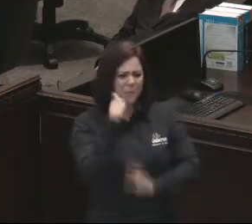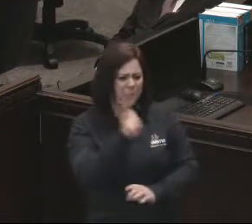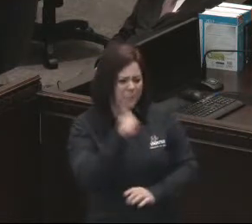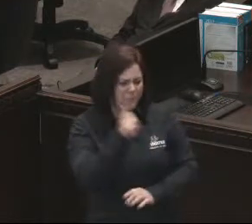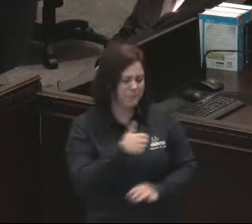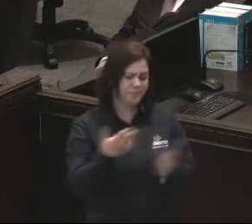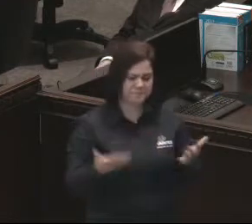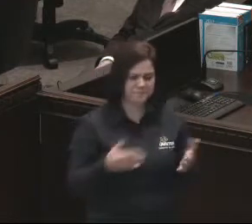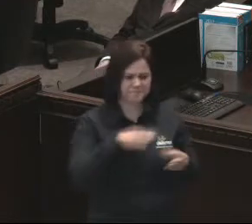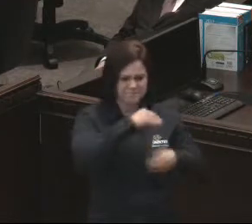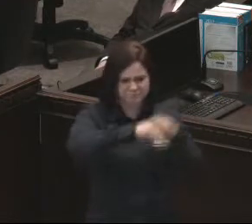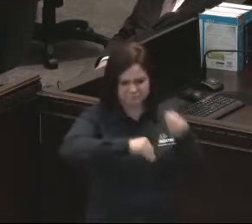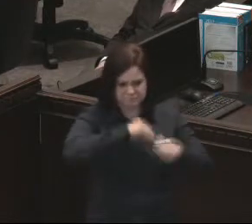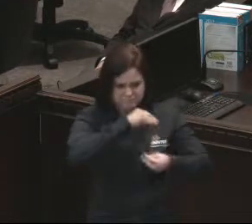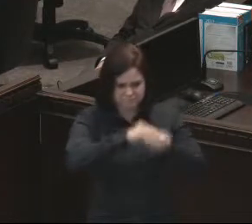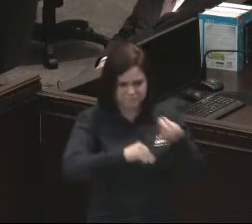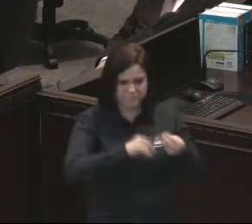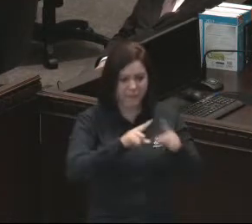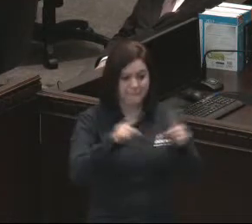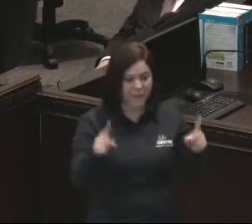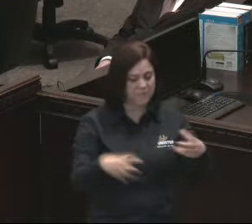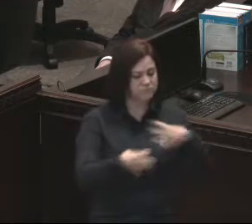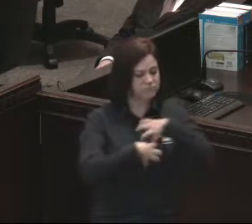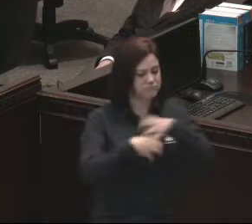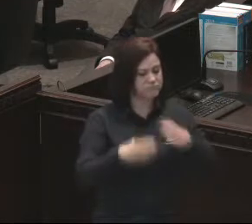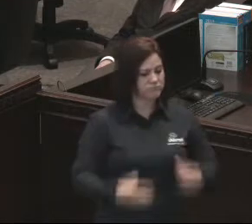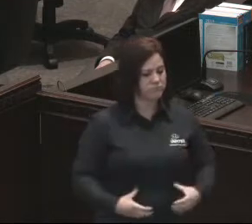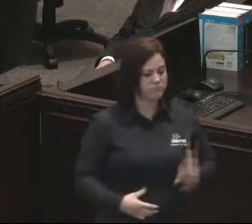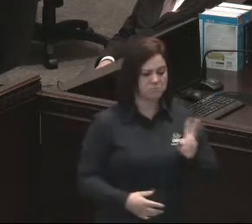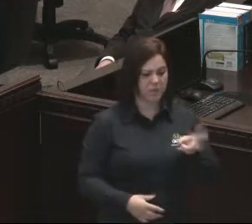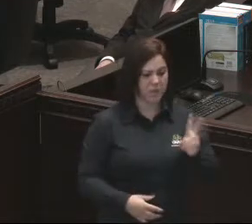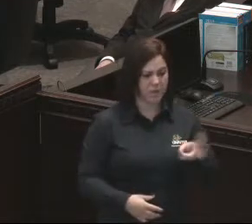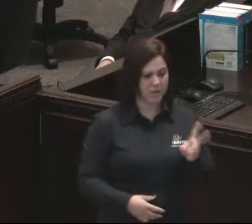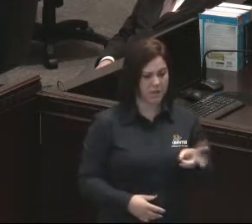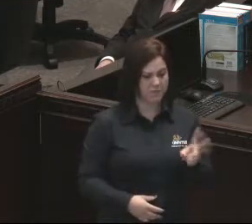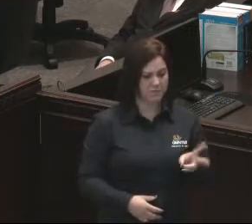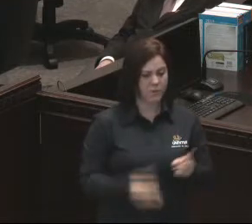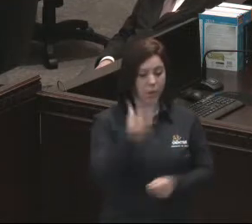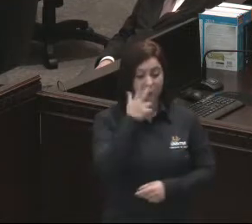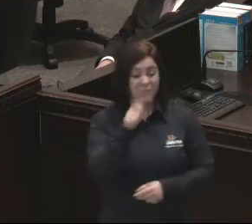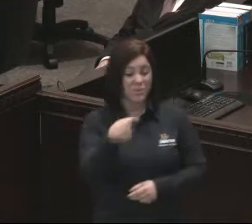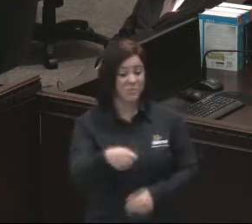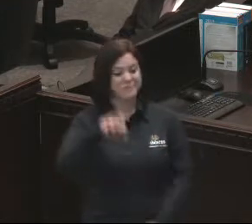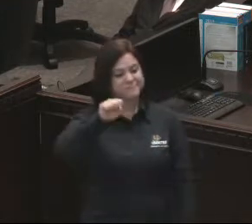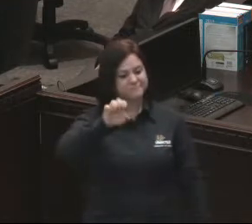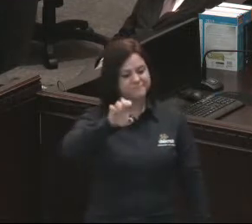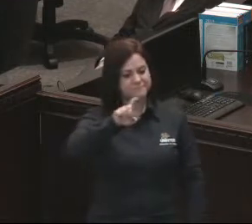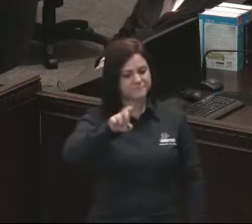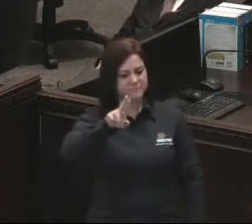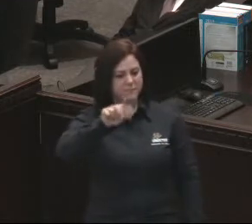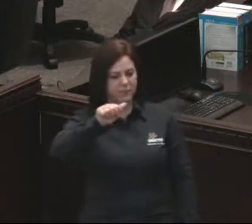mas não em termos de sexualidade ou de comportamento. Eu acho que essa questão da sexualidade